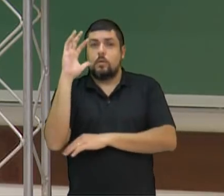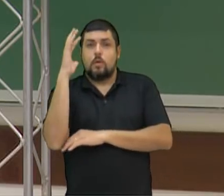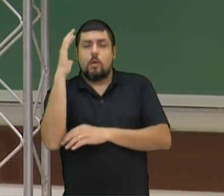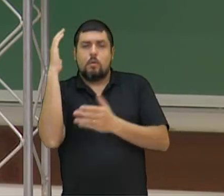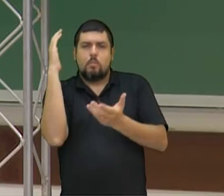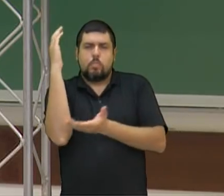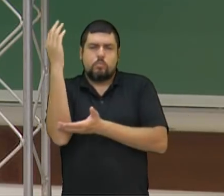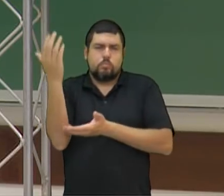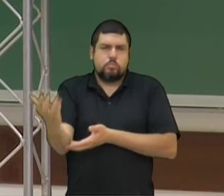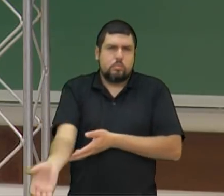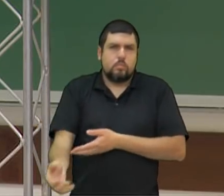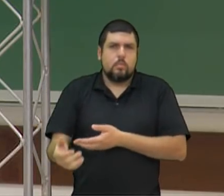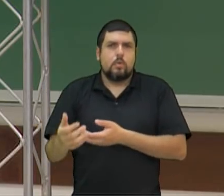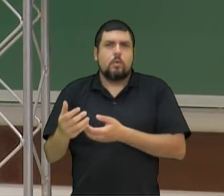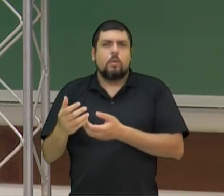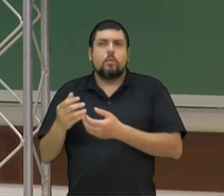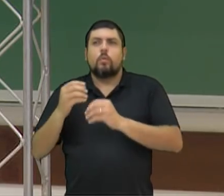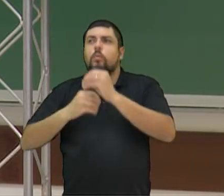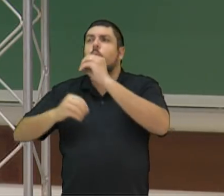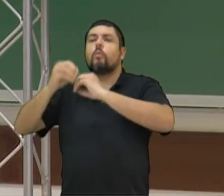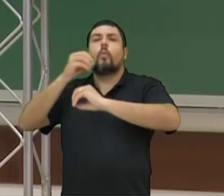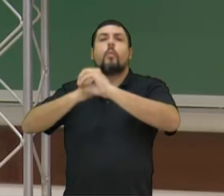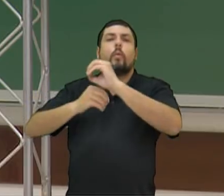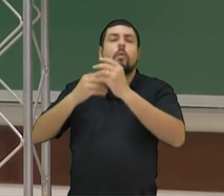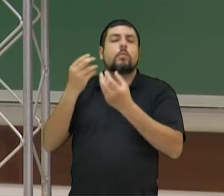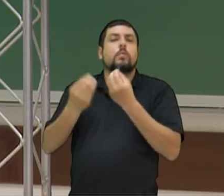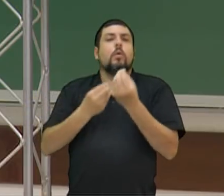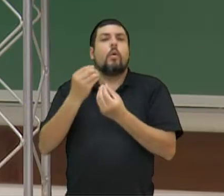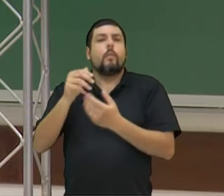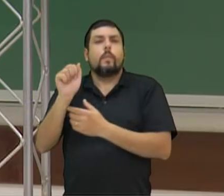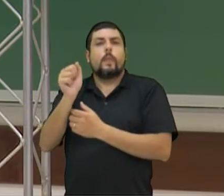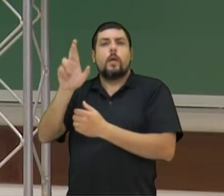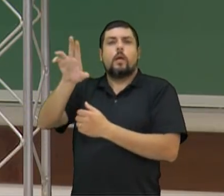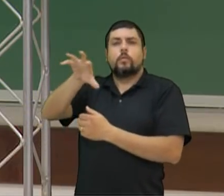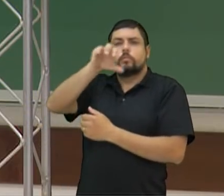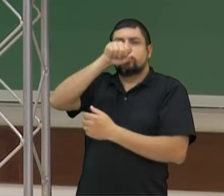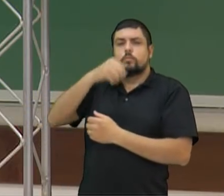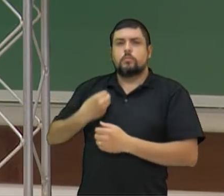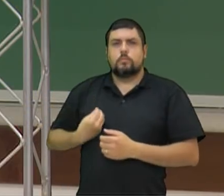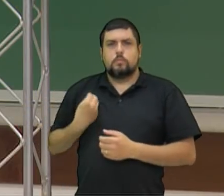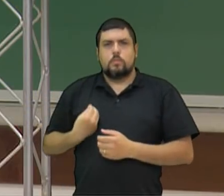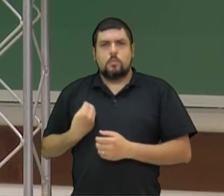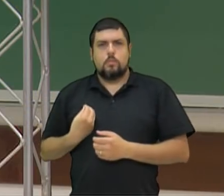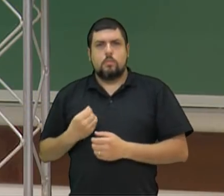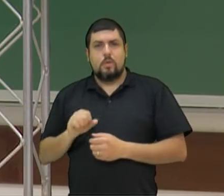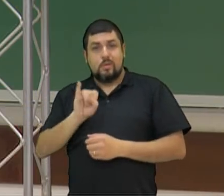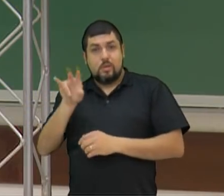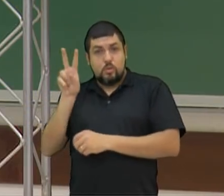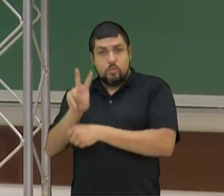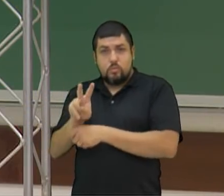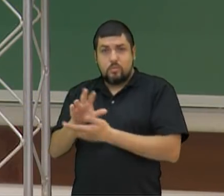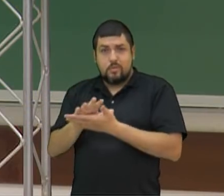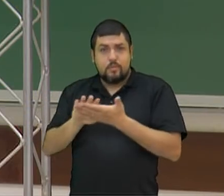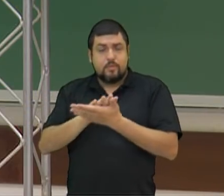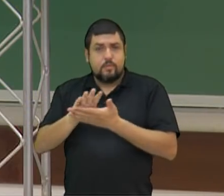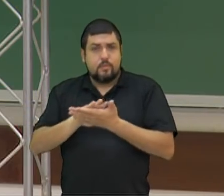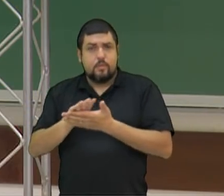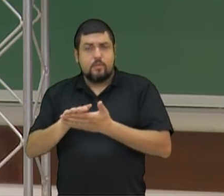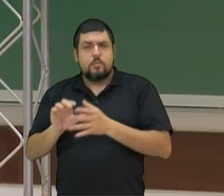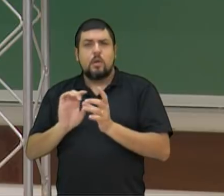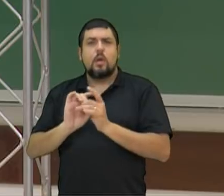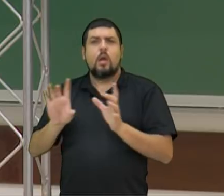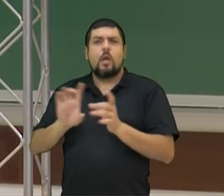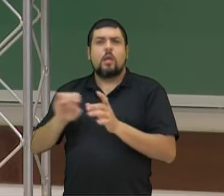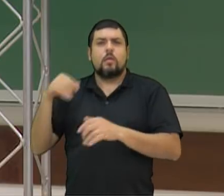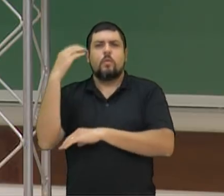à produção do oxigênio, do ar que nós precisamos de respirar para sobreviver. Então, se a gente não toma esse cuidado e permite que desmata, ou a